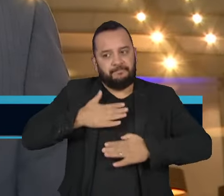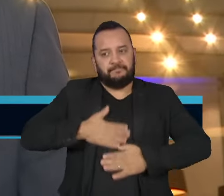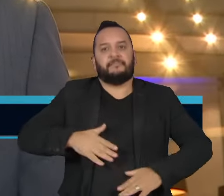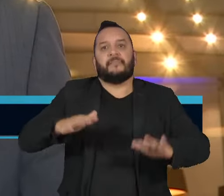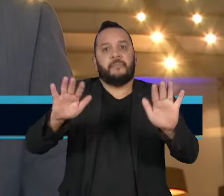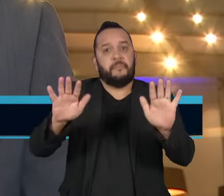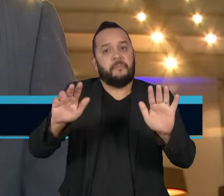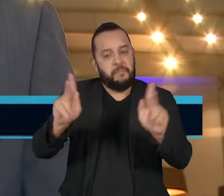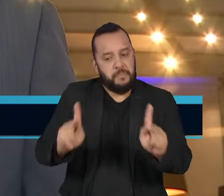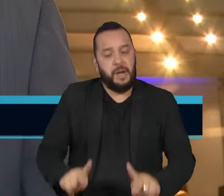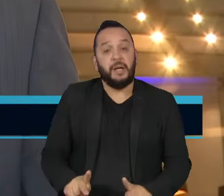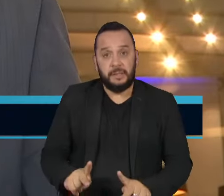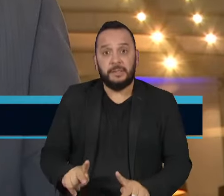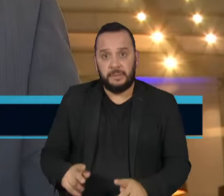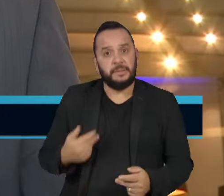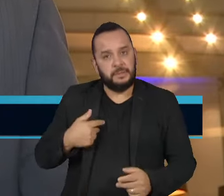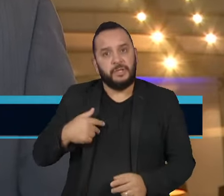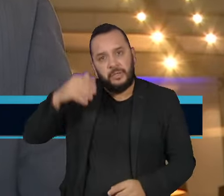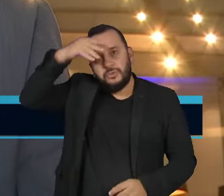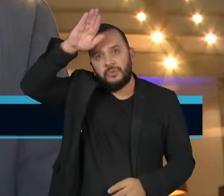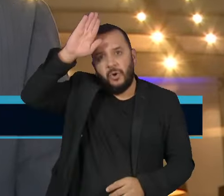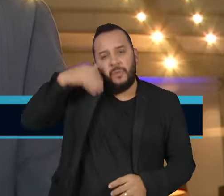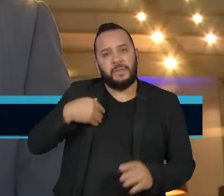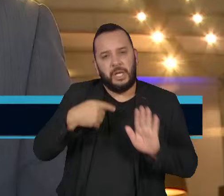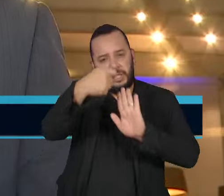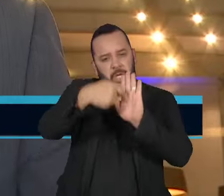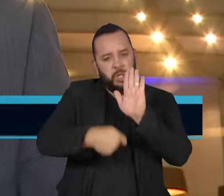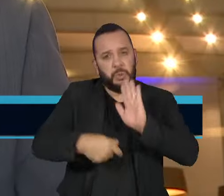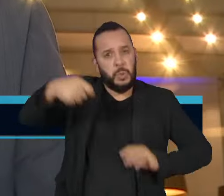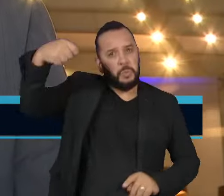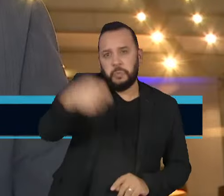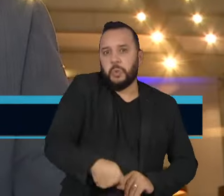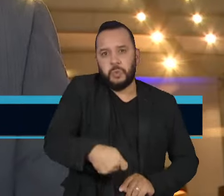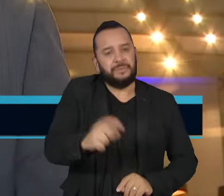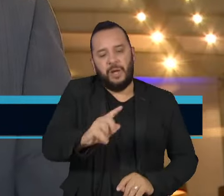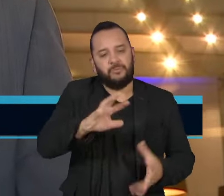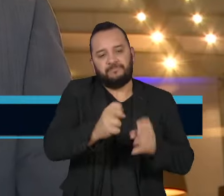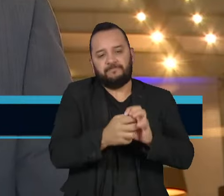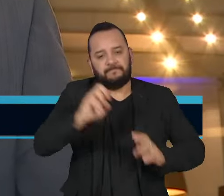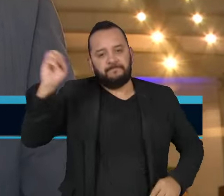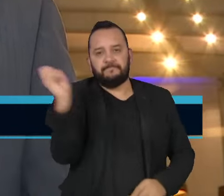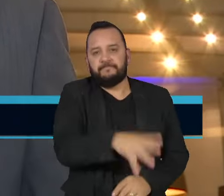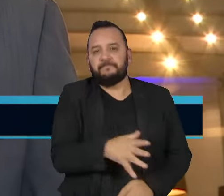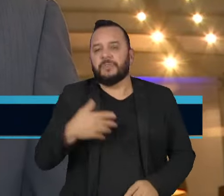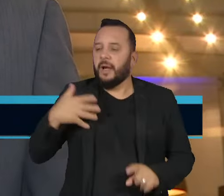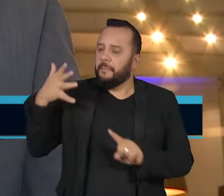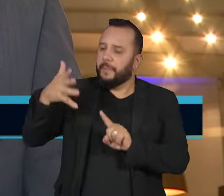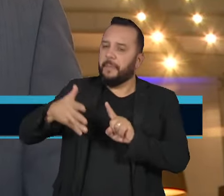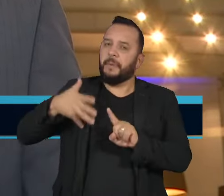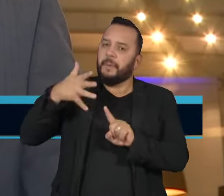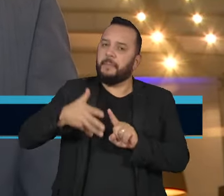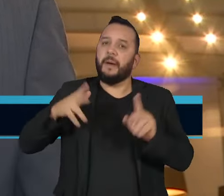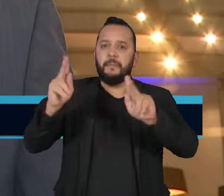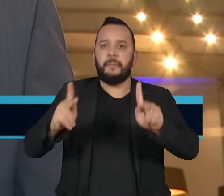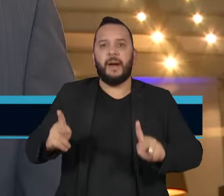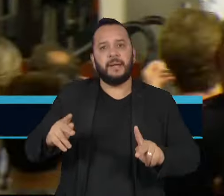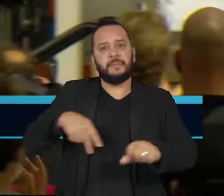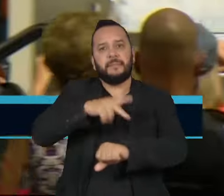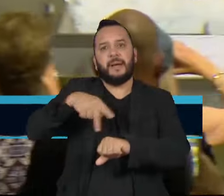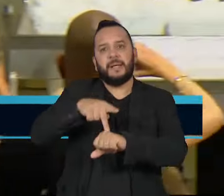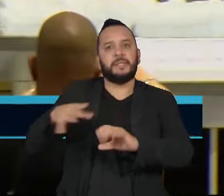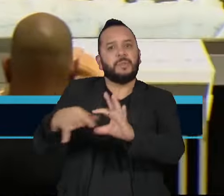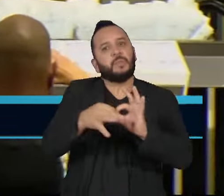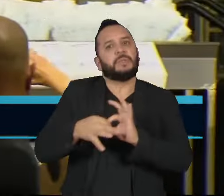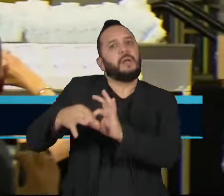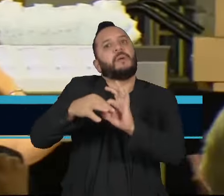O republicano disse que tinha preparado um texto duro, mas jogou fora e a fala agora deve ser em torno da união do país.